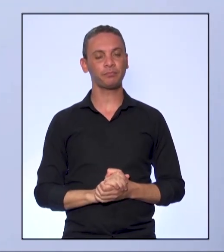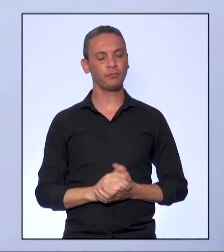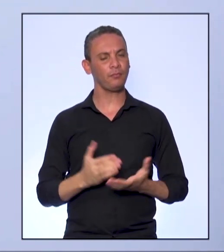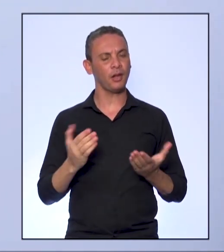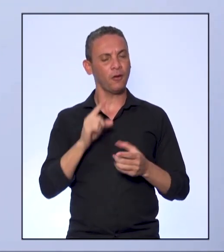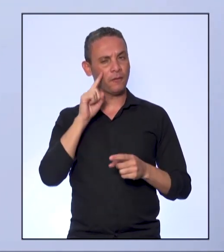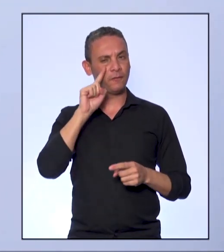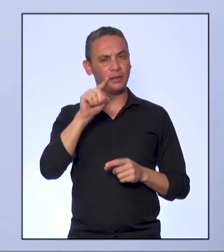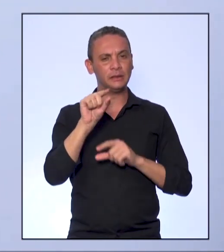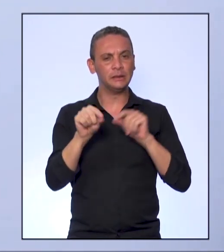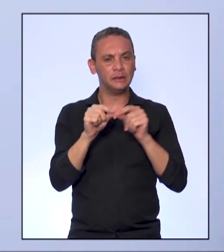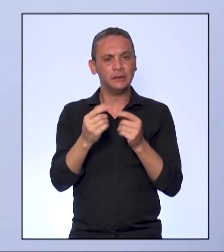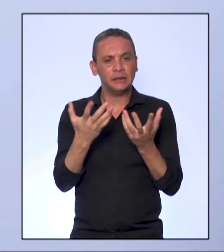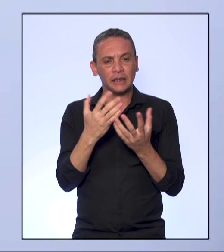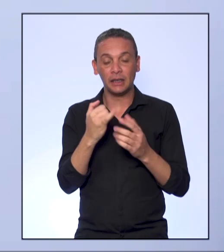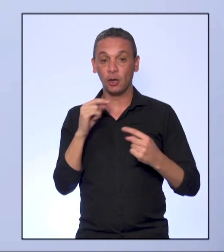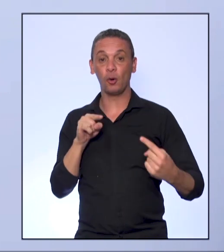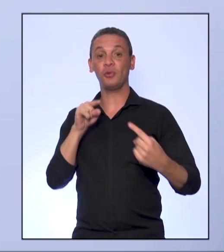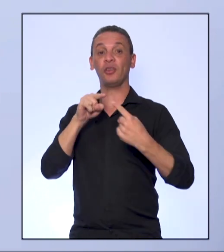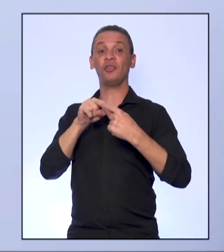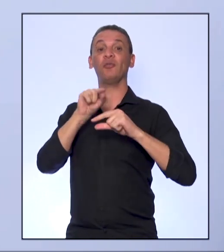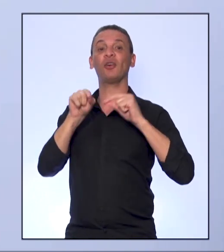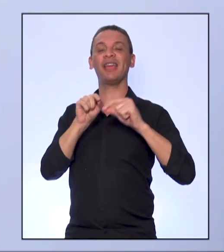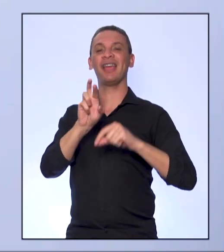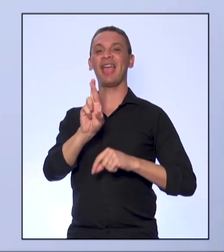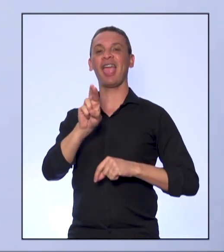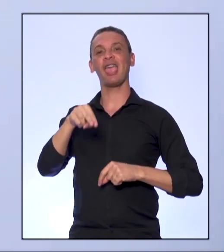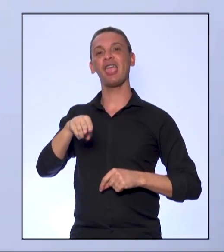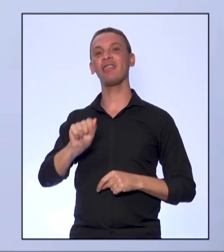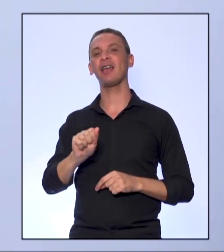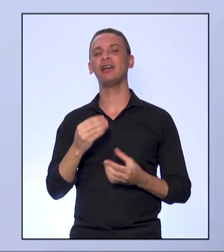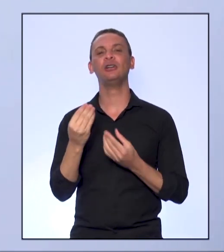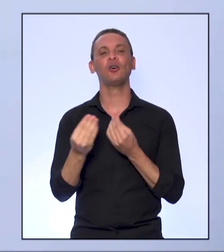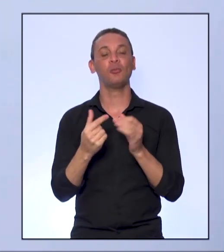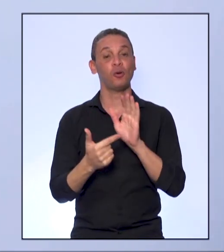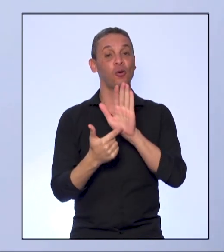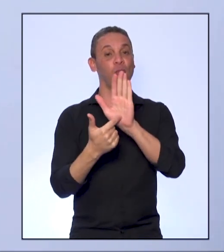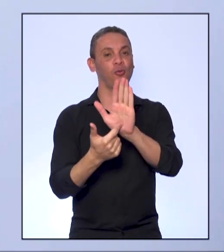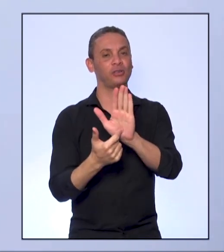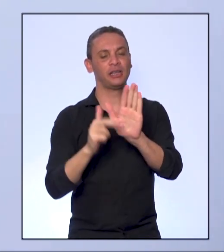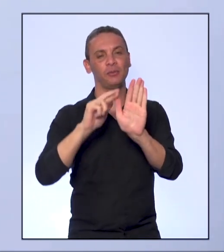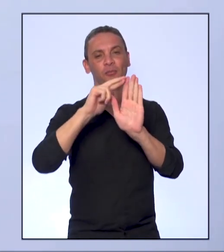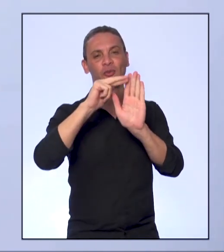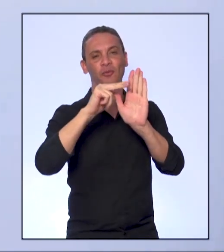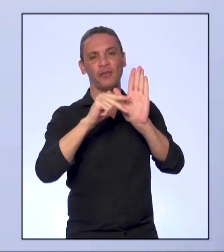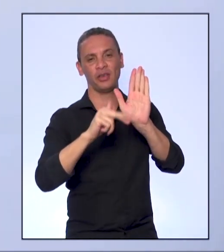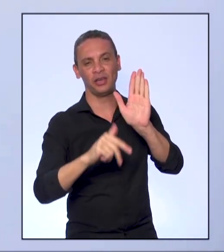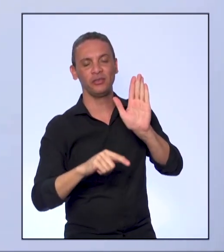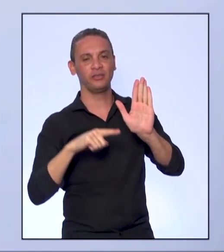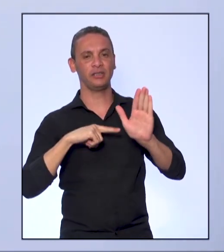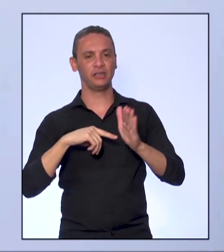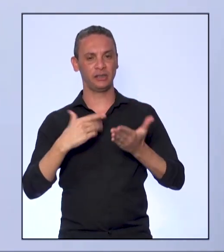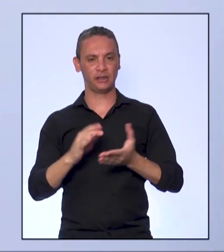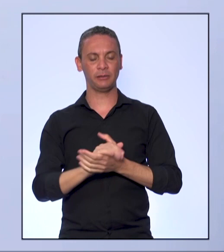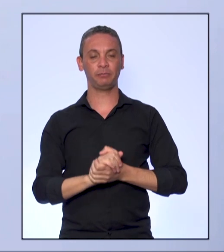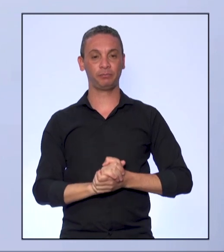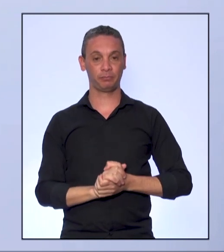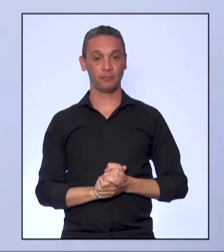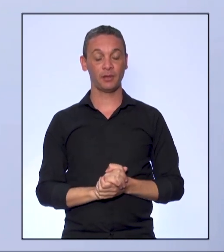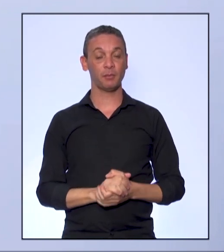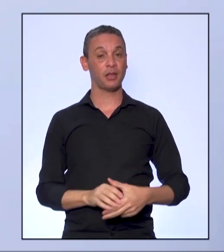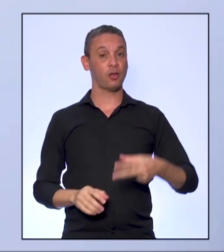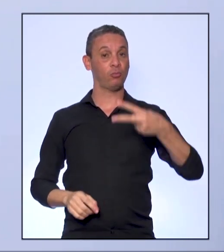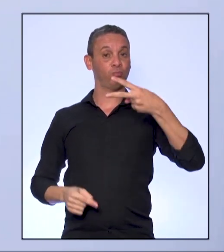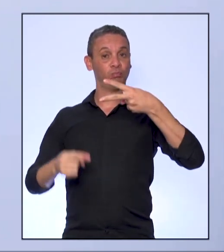aqui onde é o objetivo, tá? Galera, eu vou mostrar outros tipos de RNA aqui para vocês, mas tem